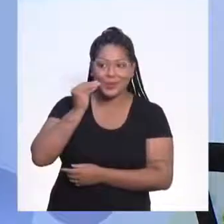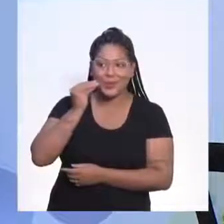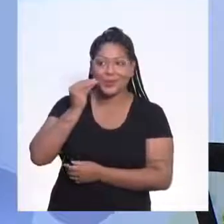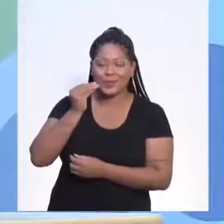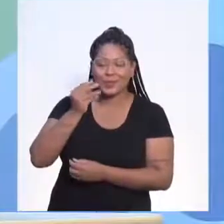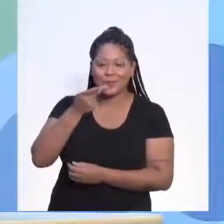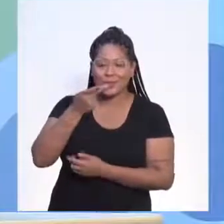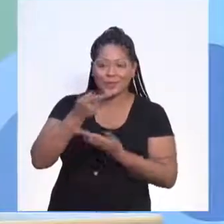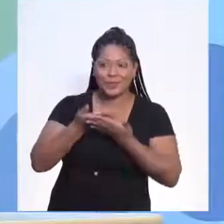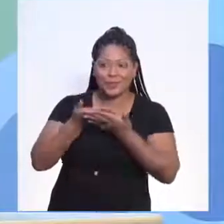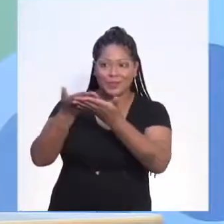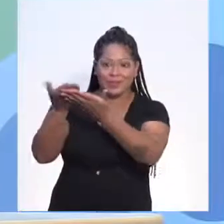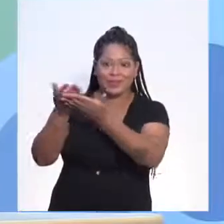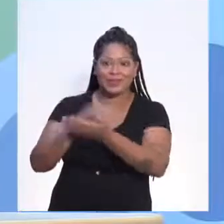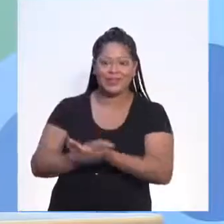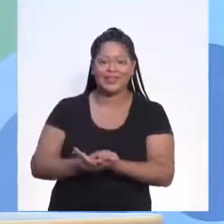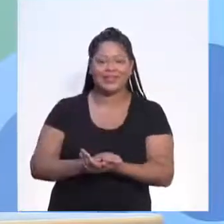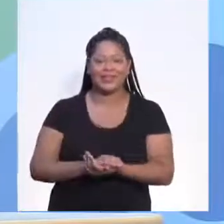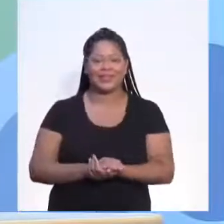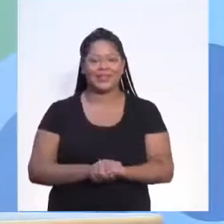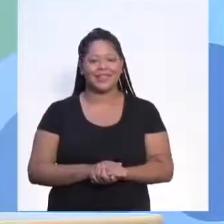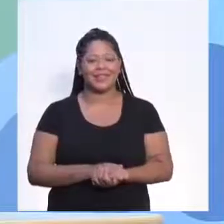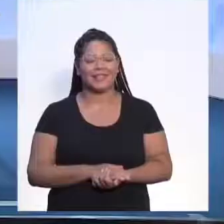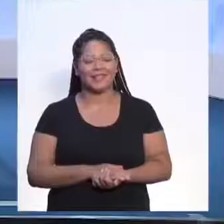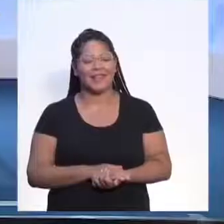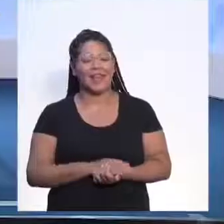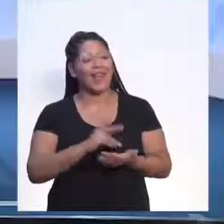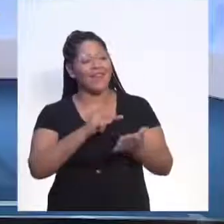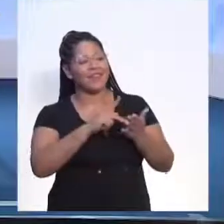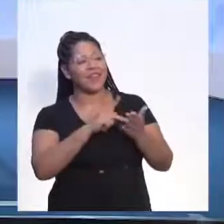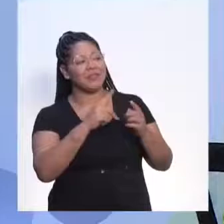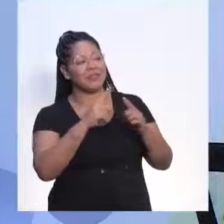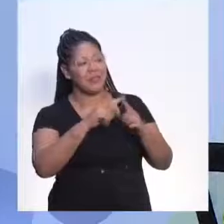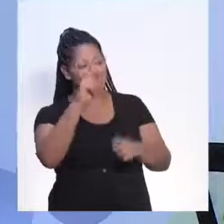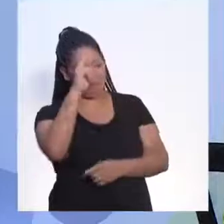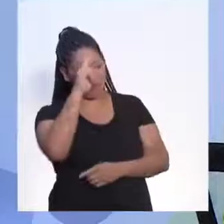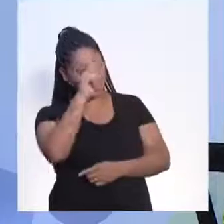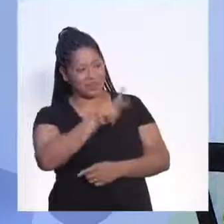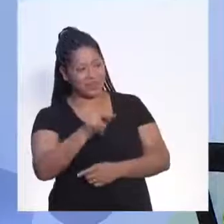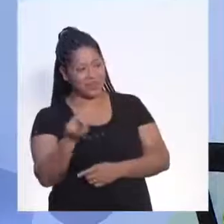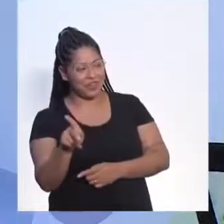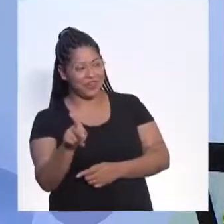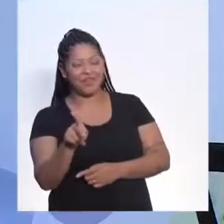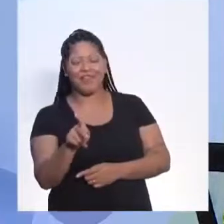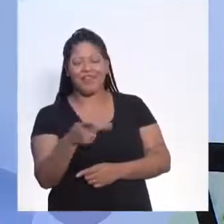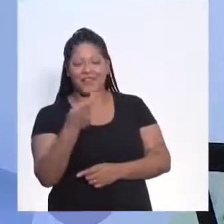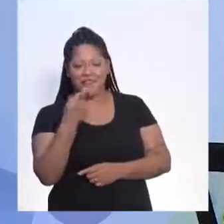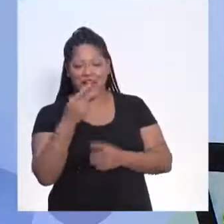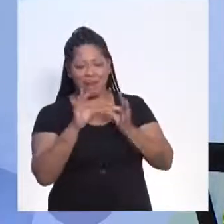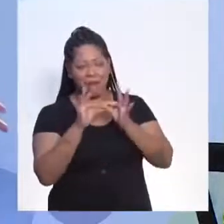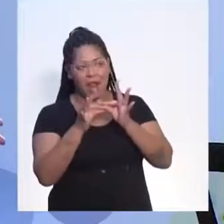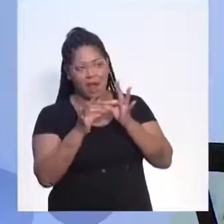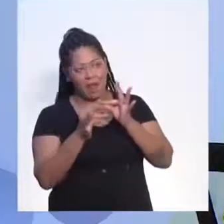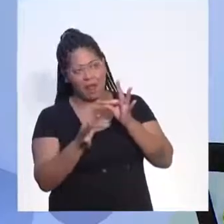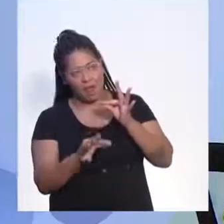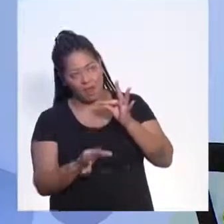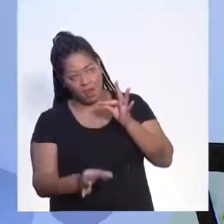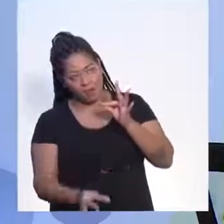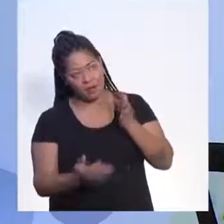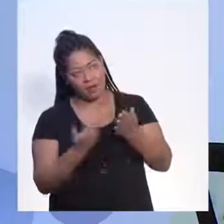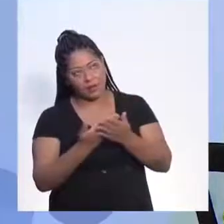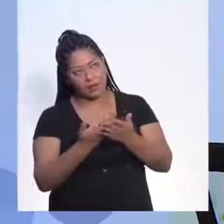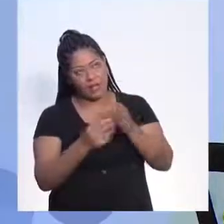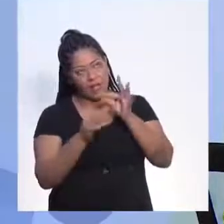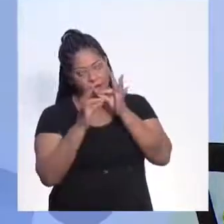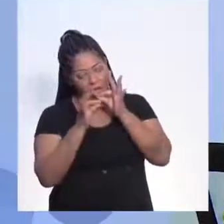Eu sou testemunha aqui. Porque falam, o professor de história fala muito, vocês falam a aula inteira, dá